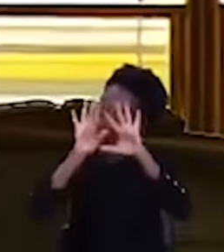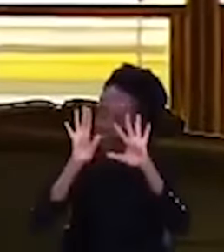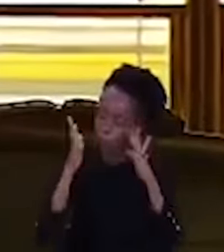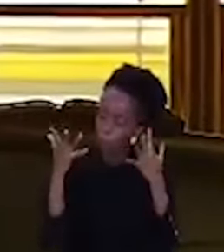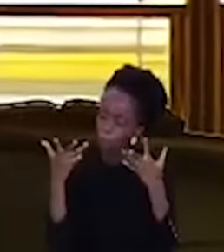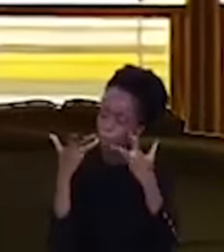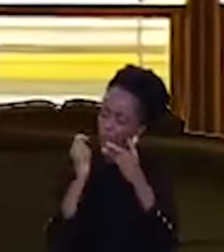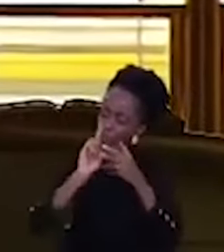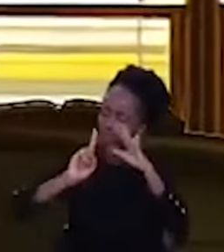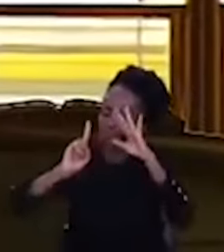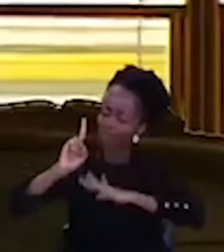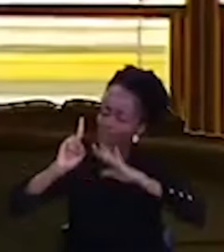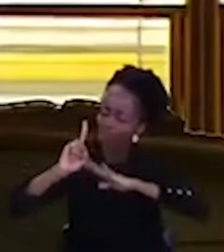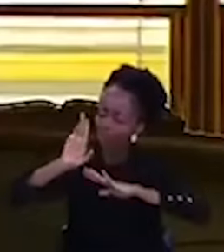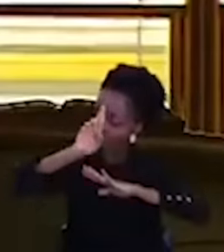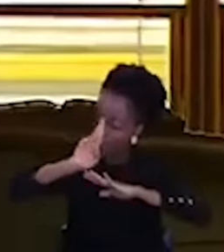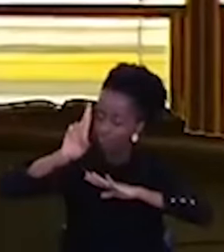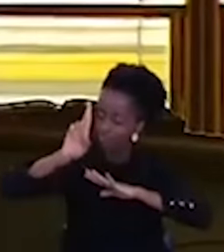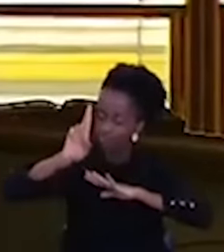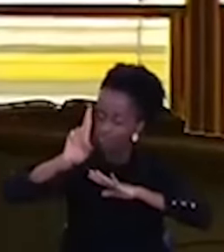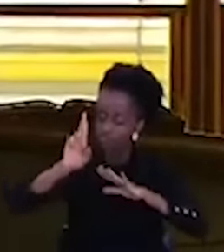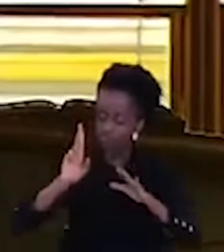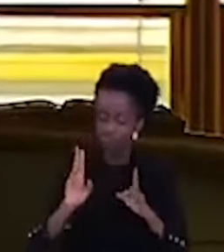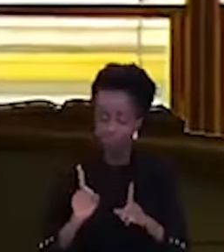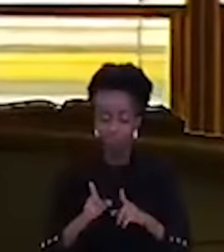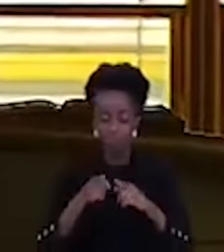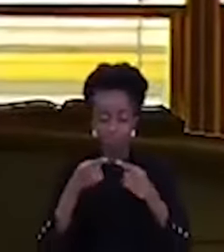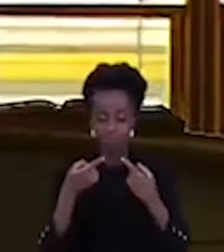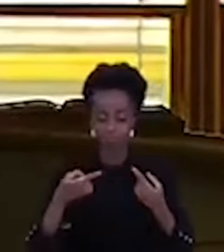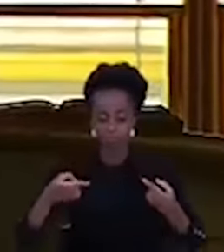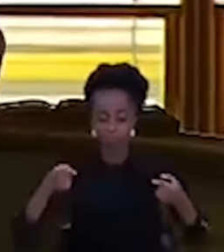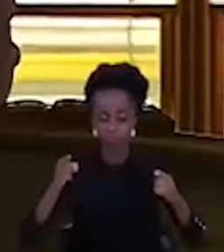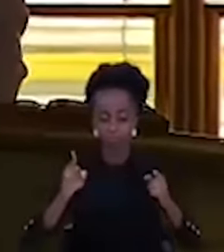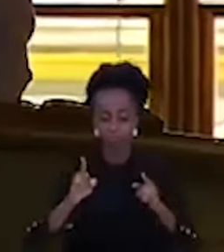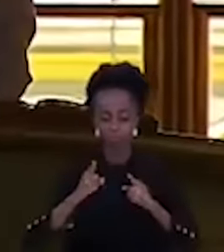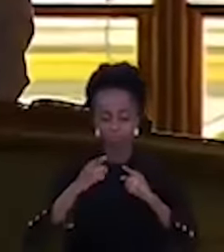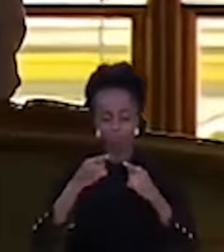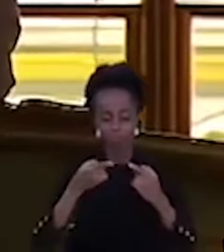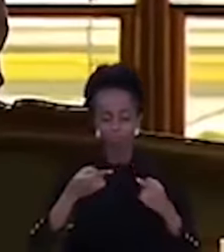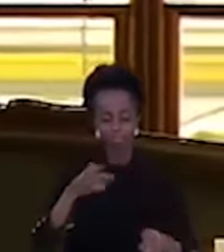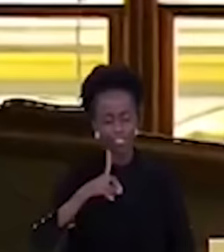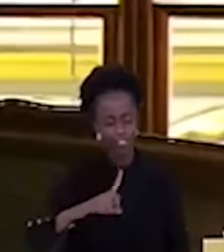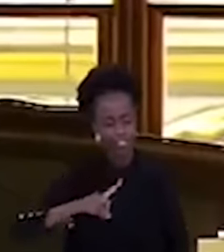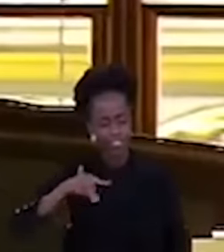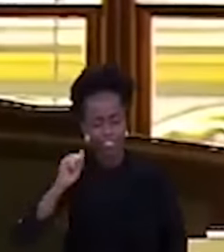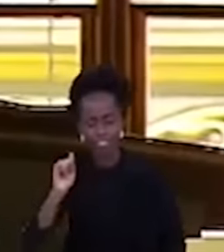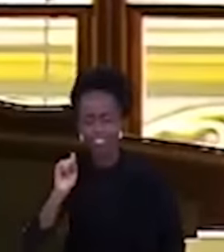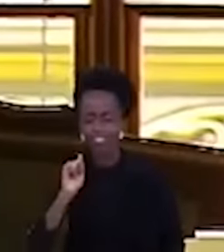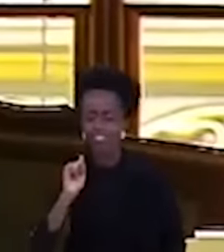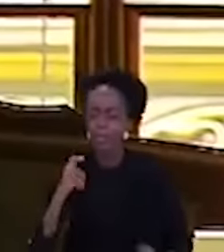magnificado, exaltado seja o Senhor. Ah, que dia, meu